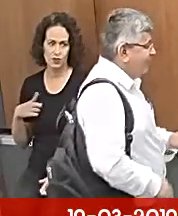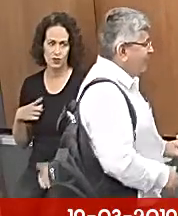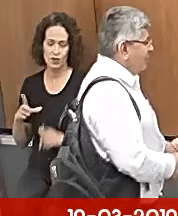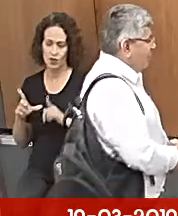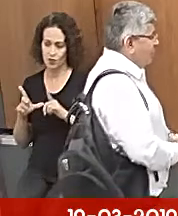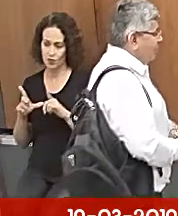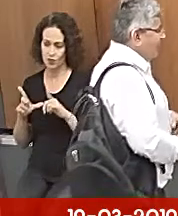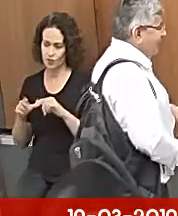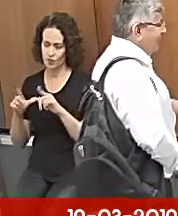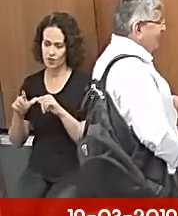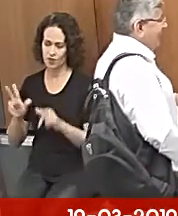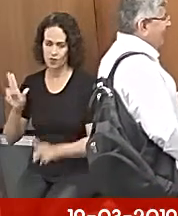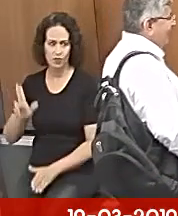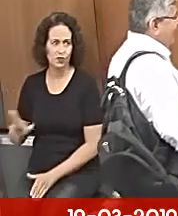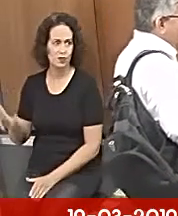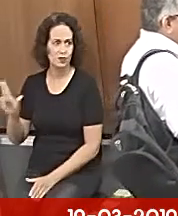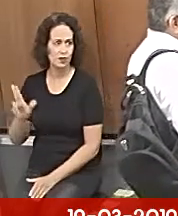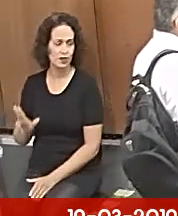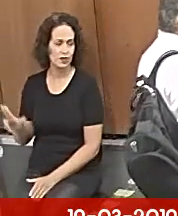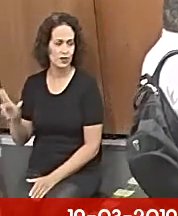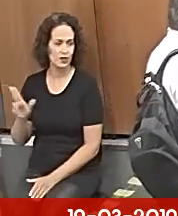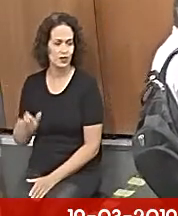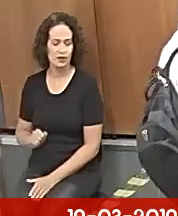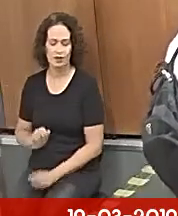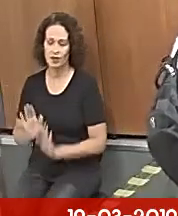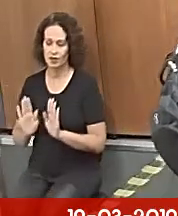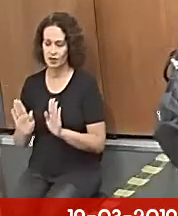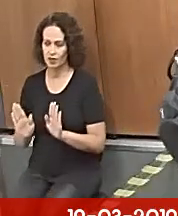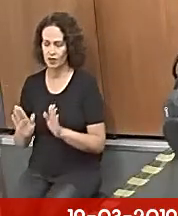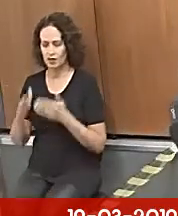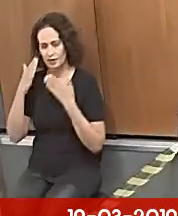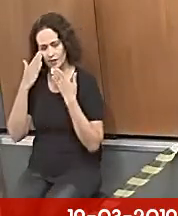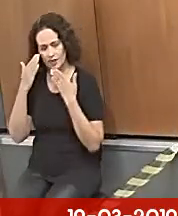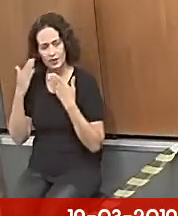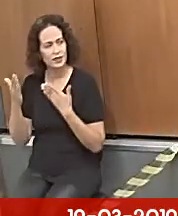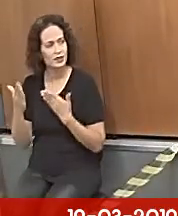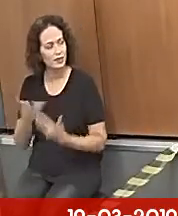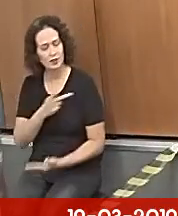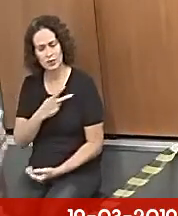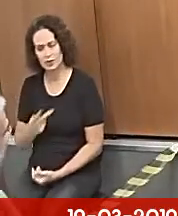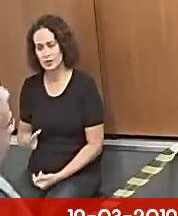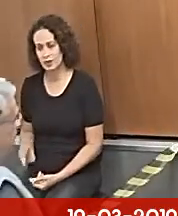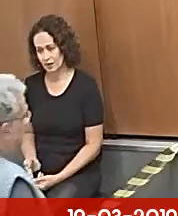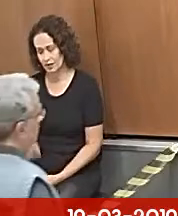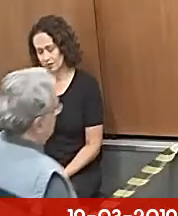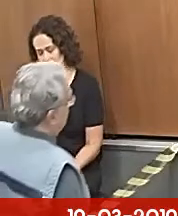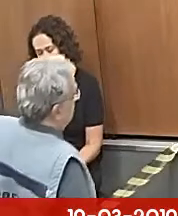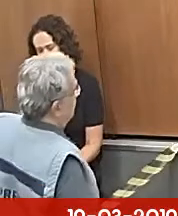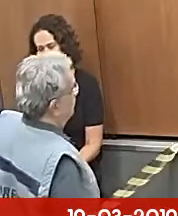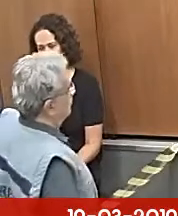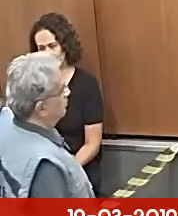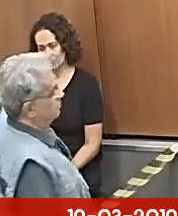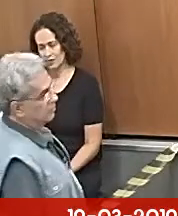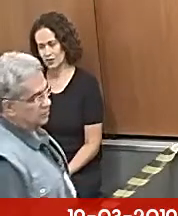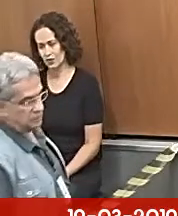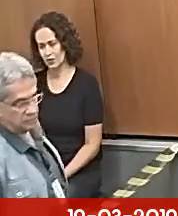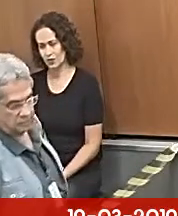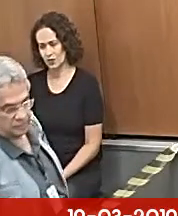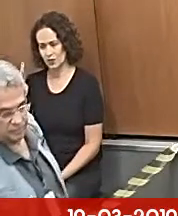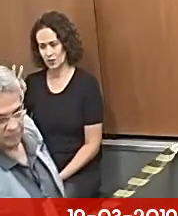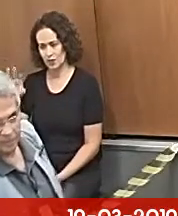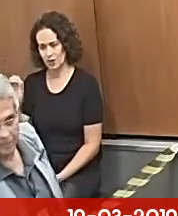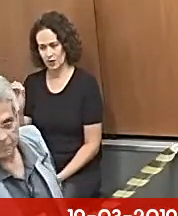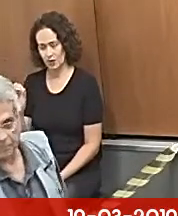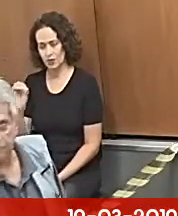então deixou agradecer o presidente do conped a sua participação importante aqui roberto carlos